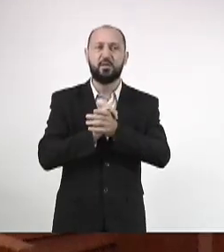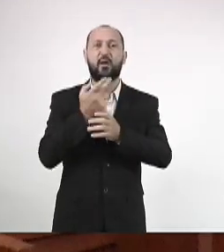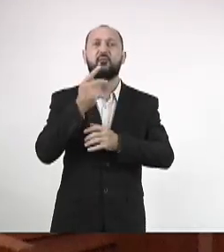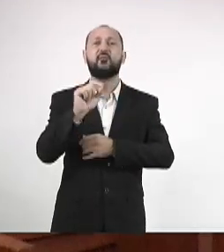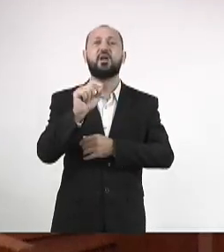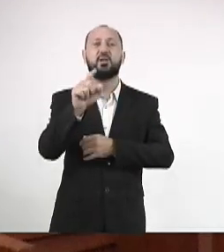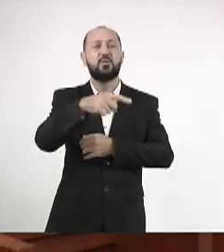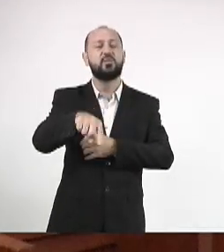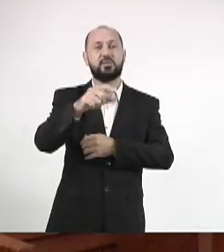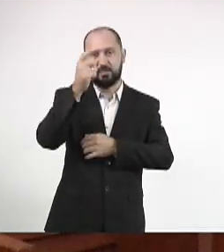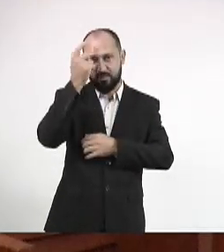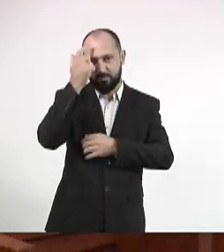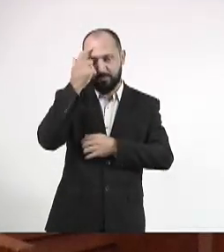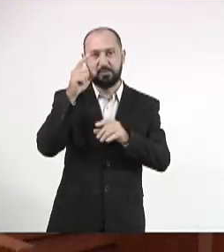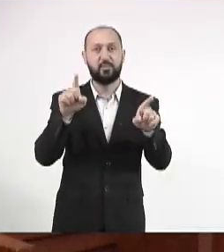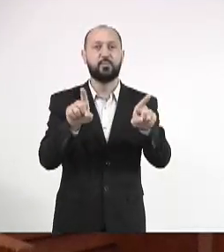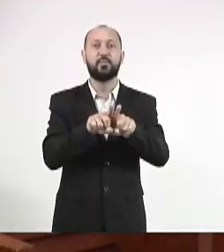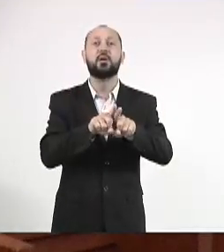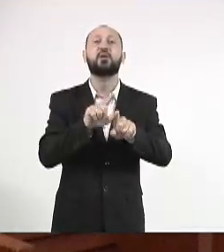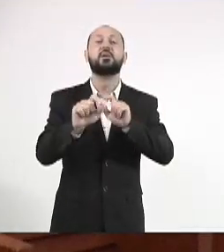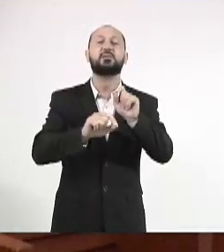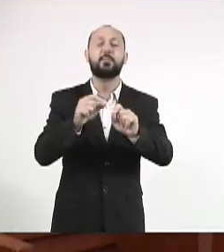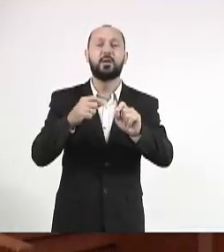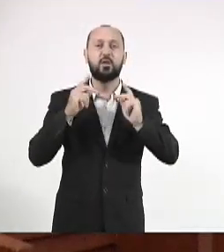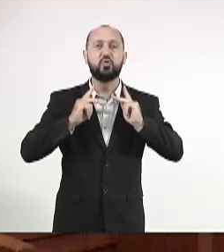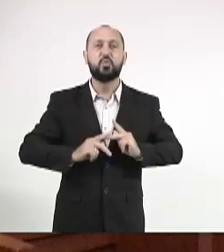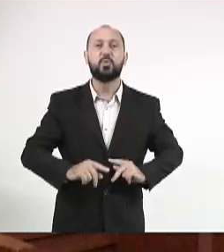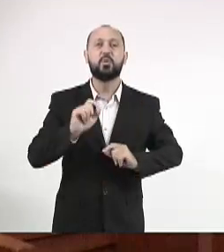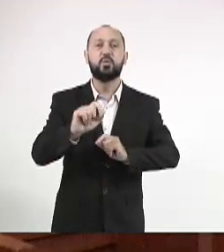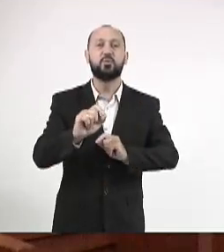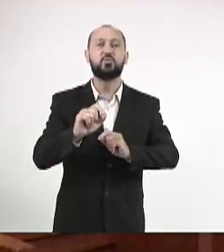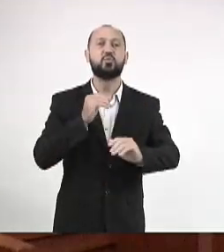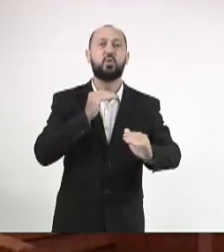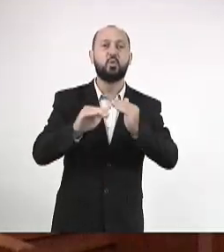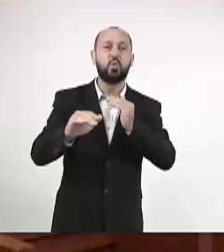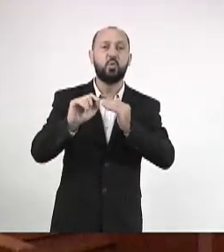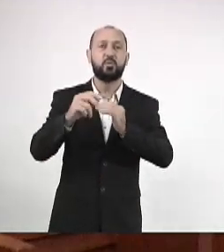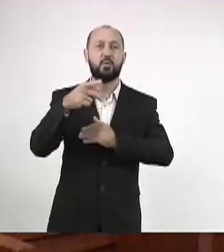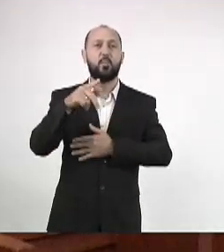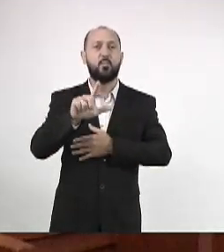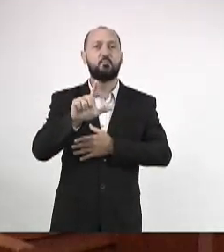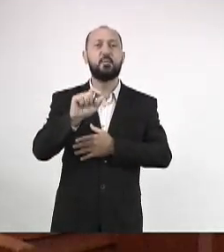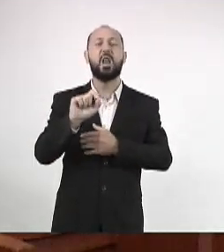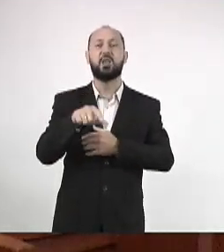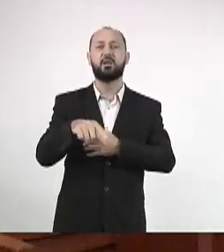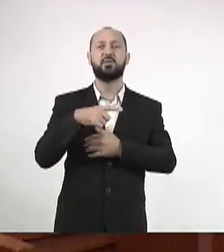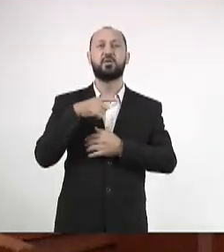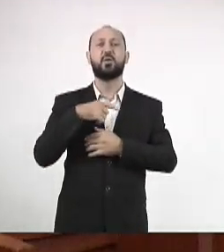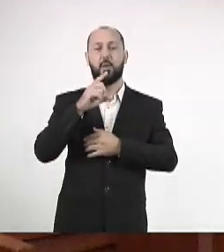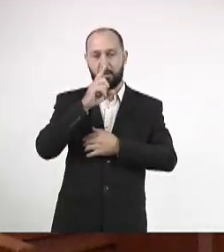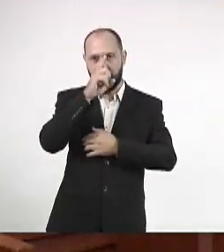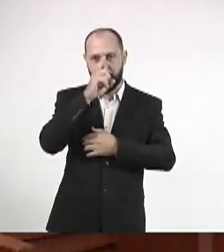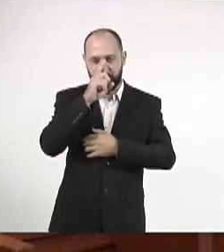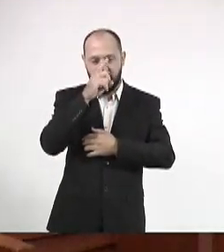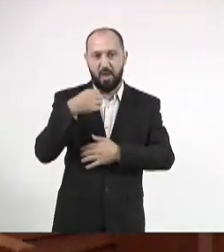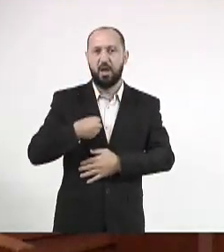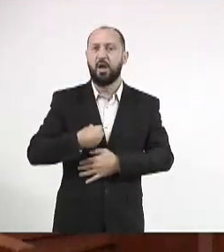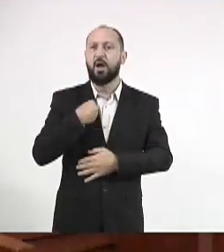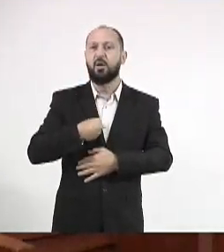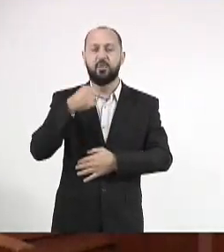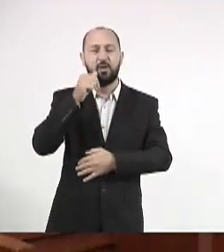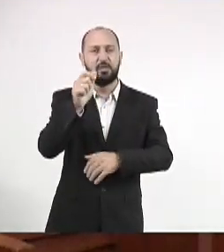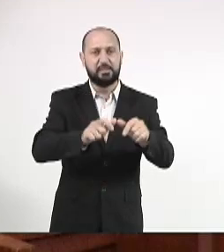que os senhores pensam também, e que se posicione contra um PL que coloca em risco a vida